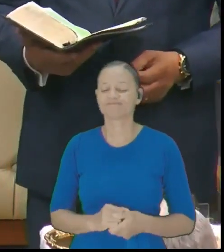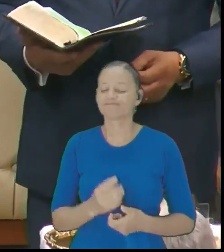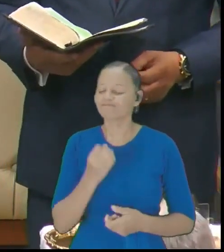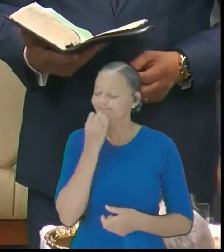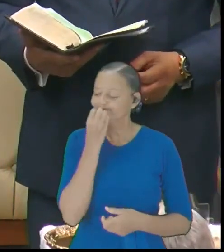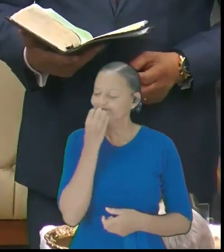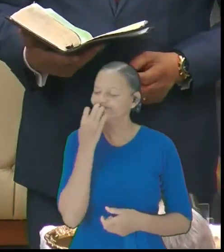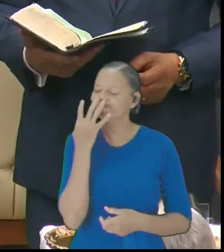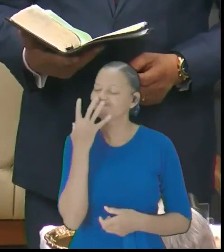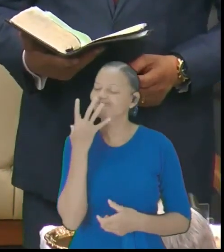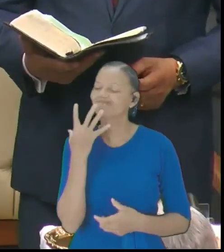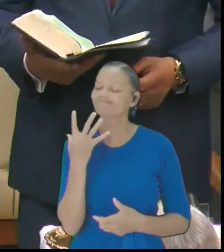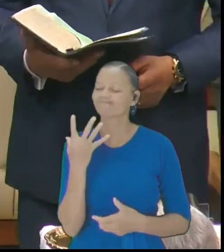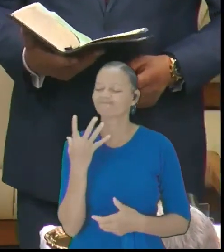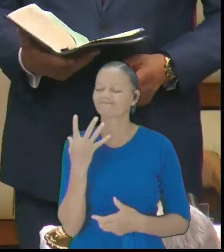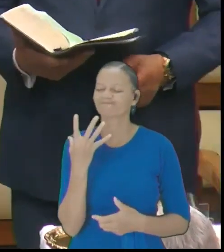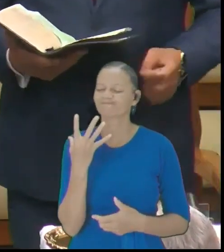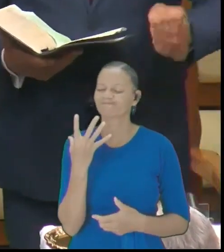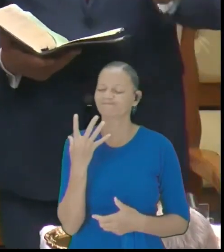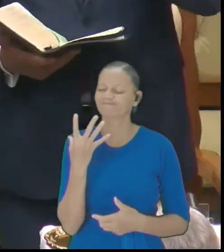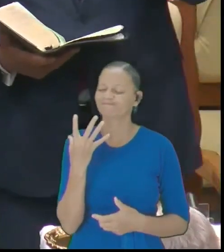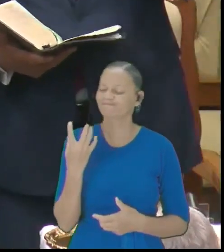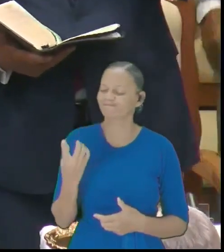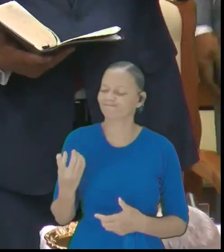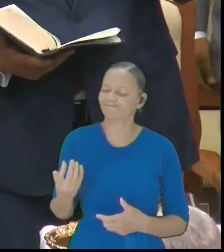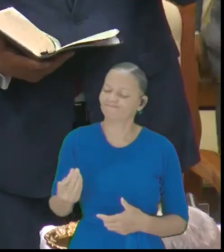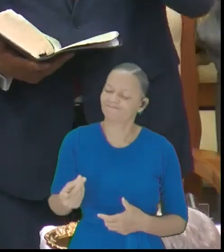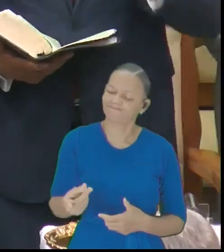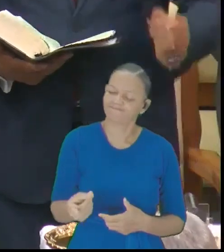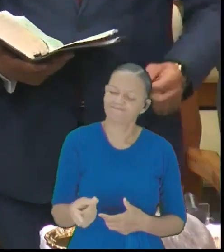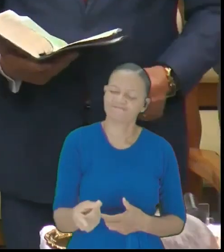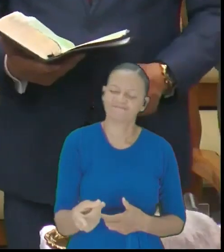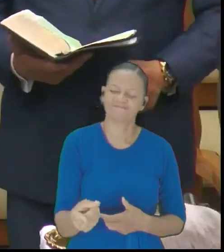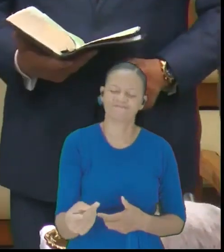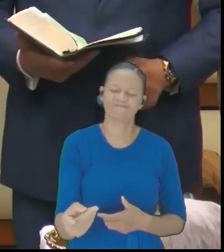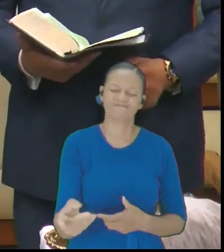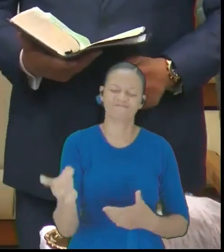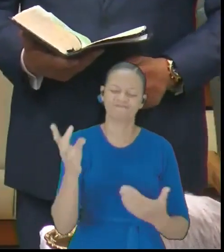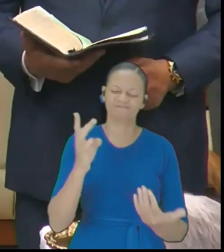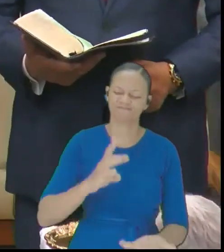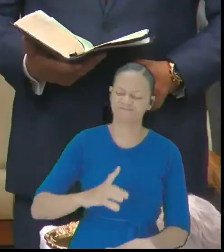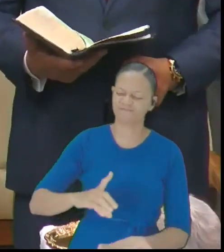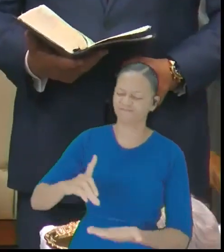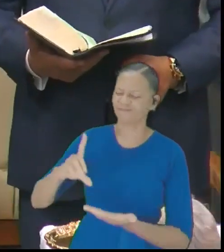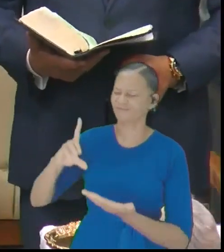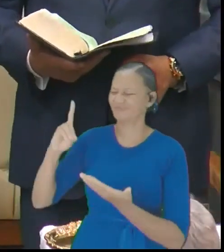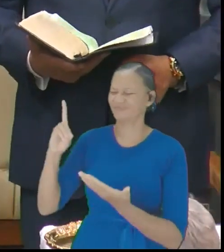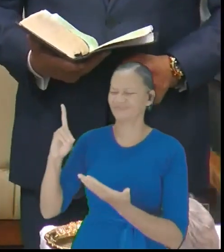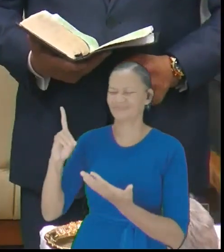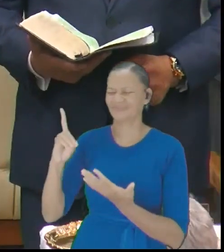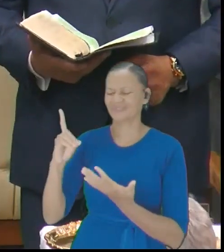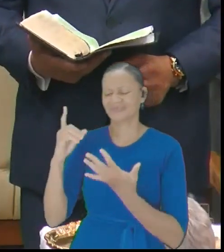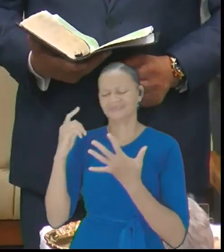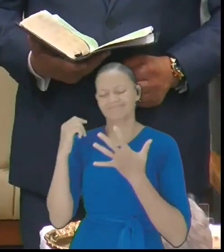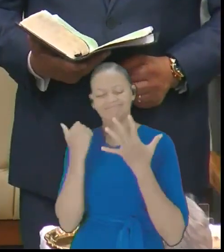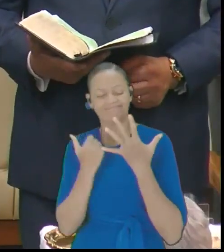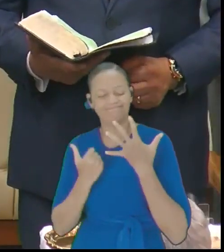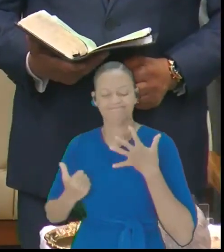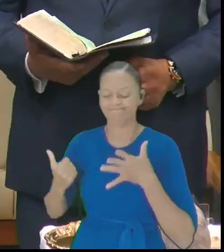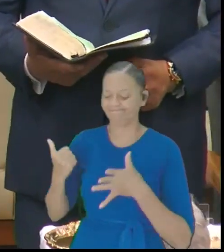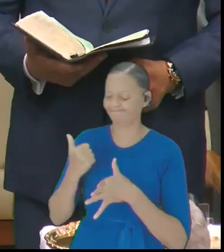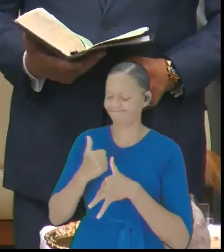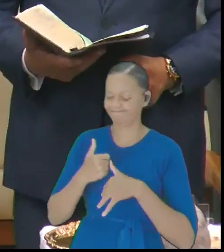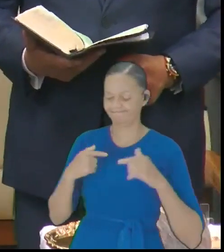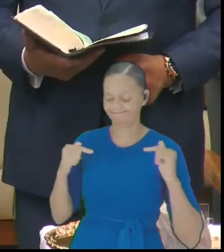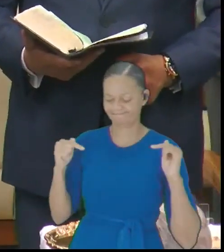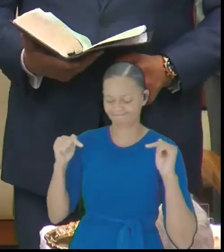Bendito e eterno Deus. Amém. Glória. Grato a Ti pelo privilégio de estar aqui, por esta igreja